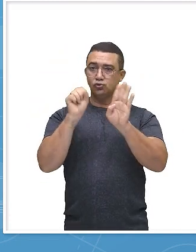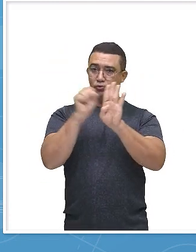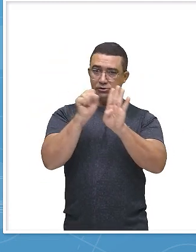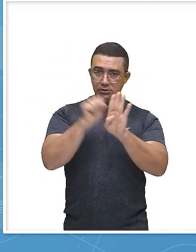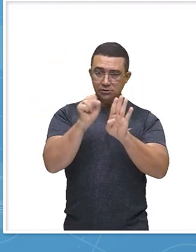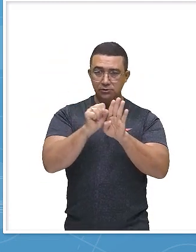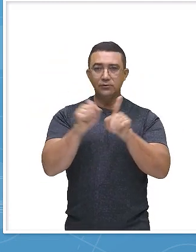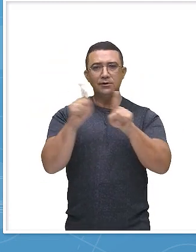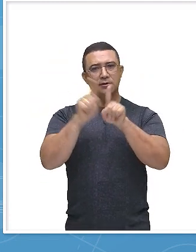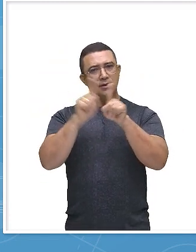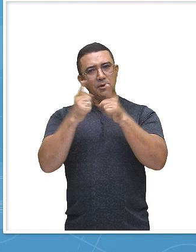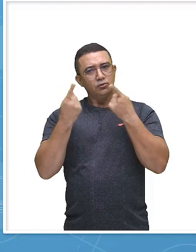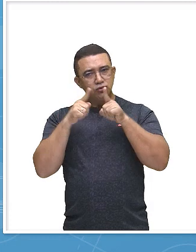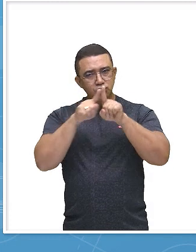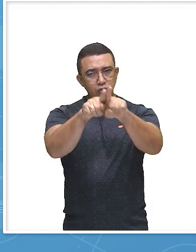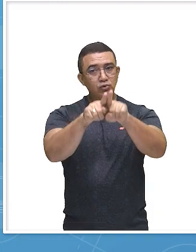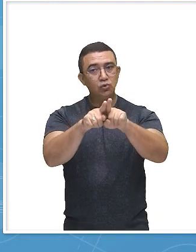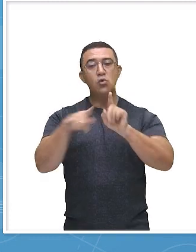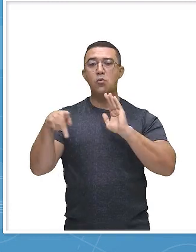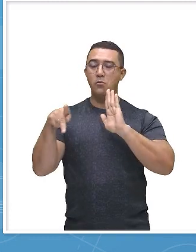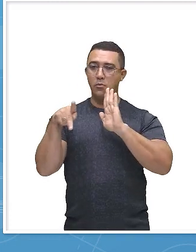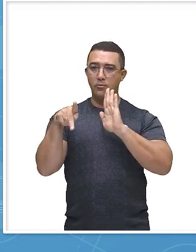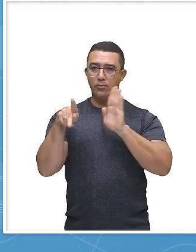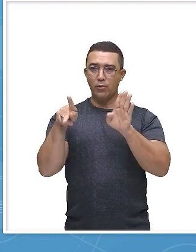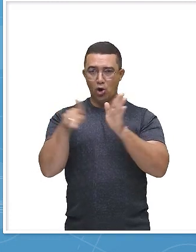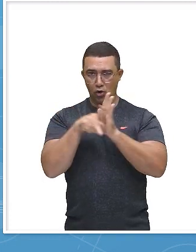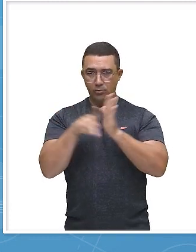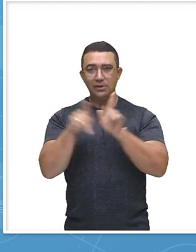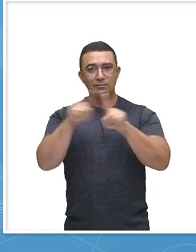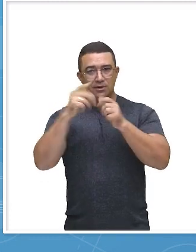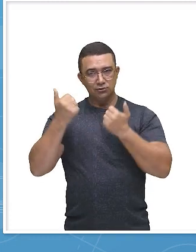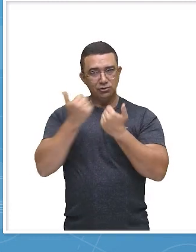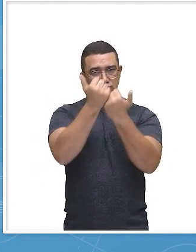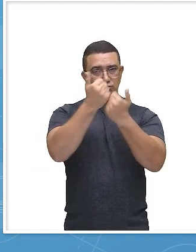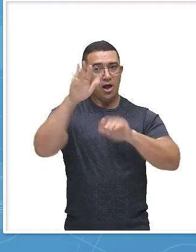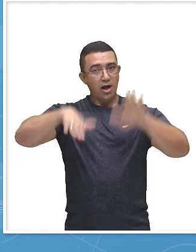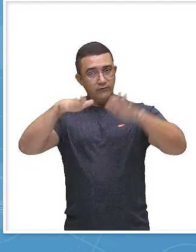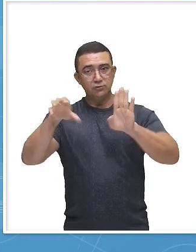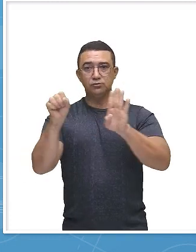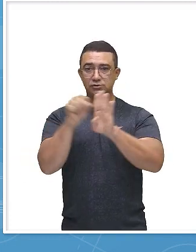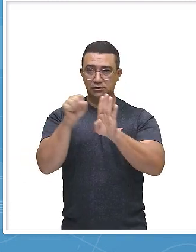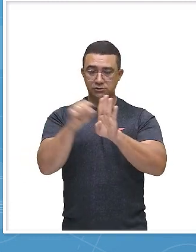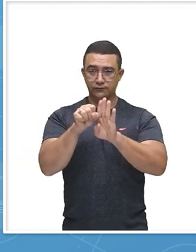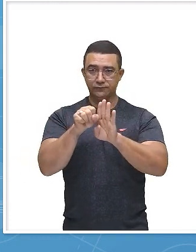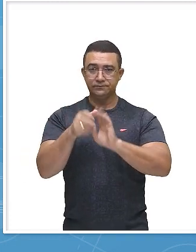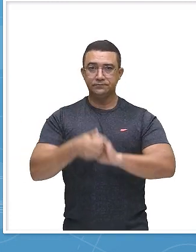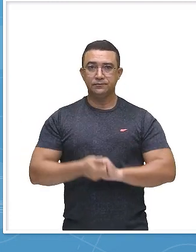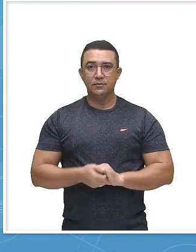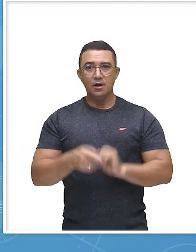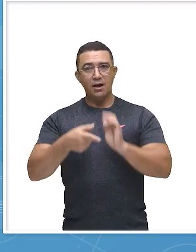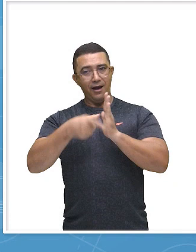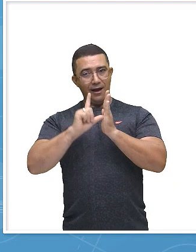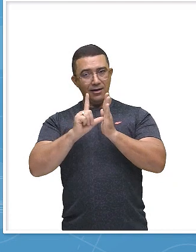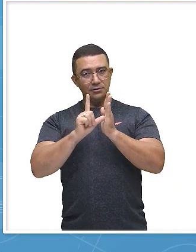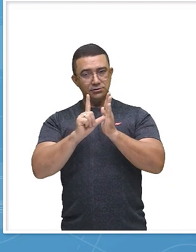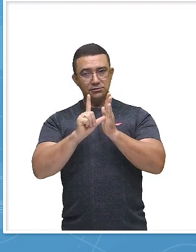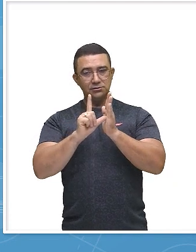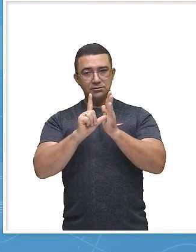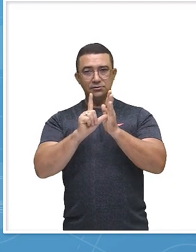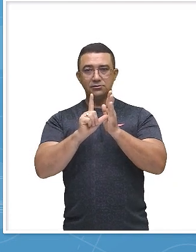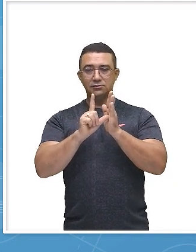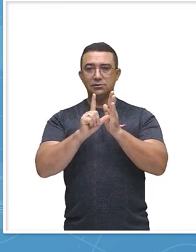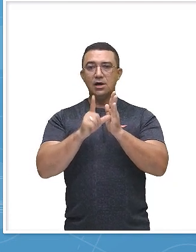também os pronomes, substitui o substantivo algumas vezes, olha aqui, na frente do substantivo, aqui na frente